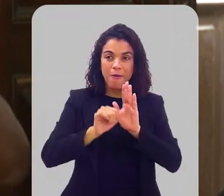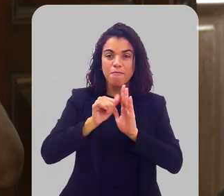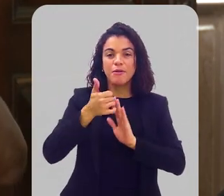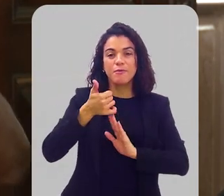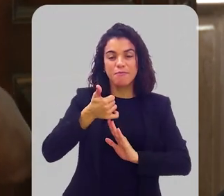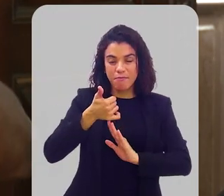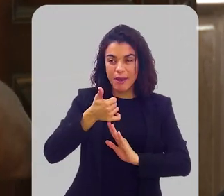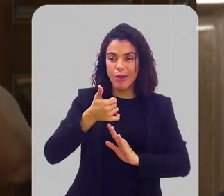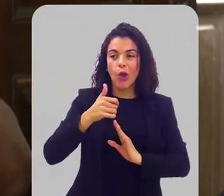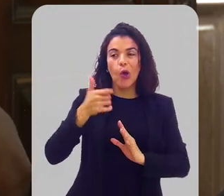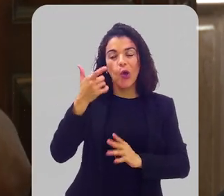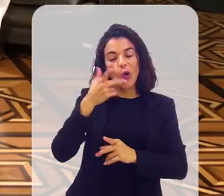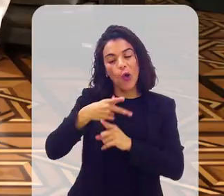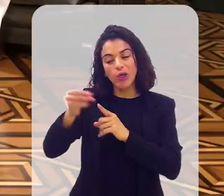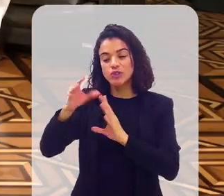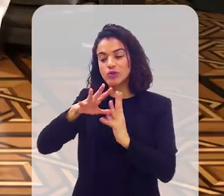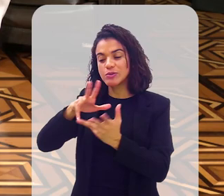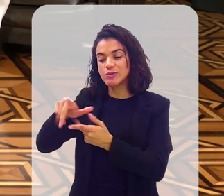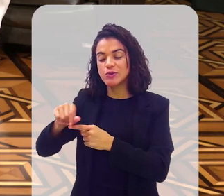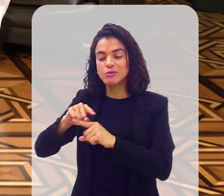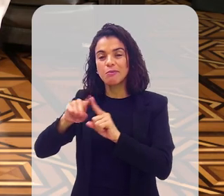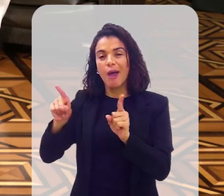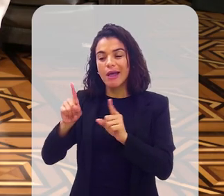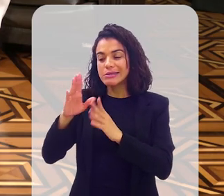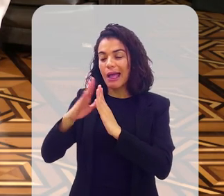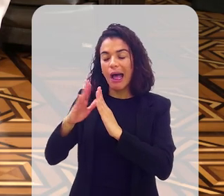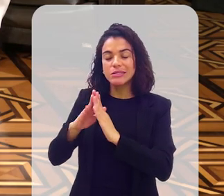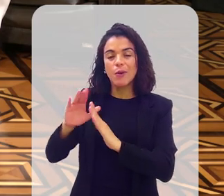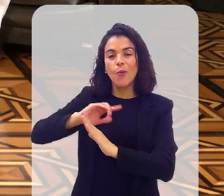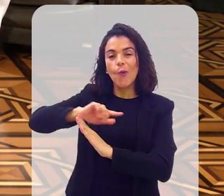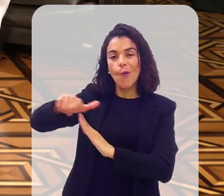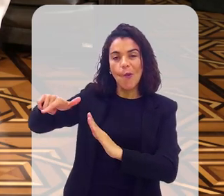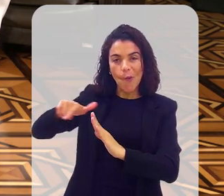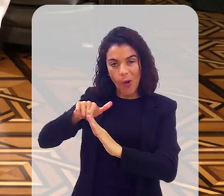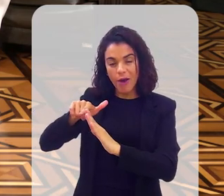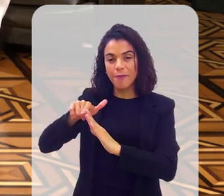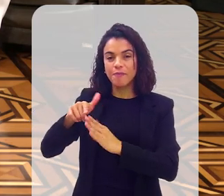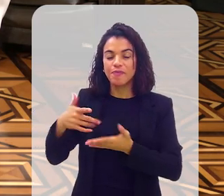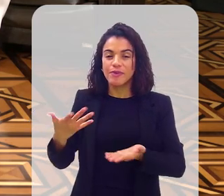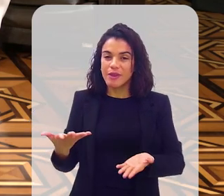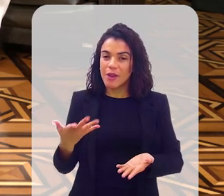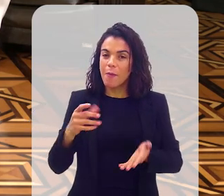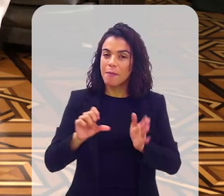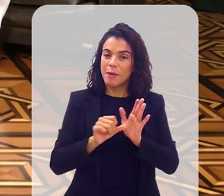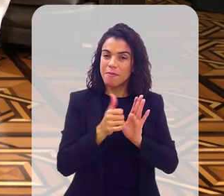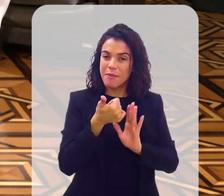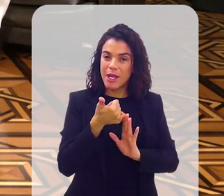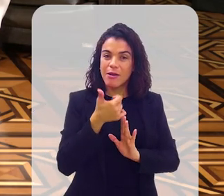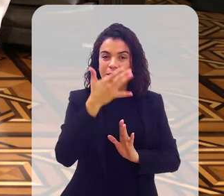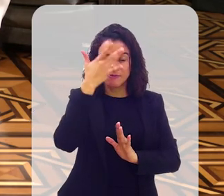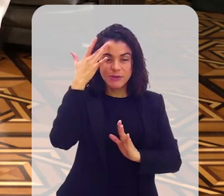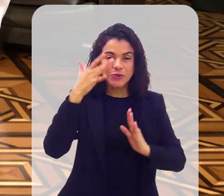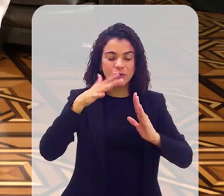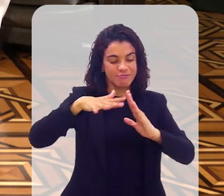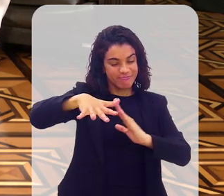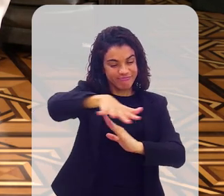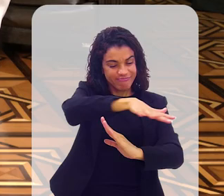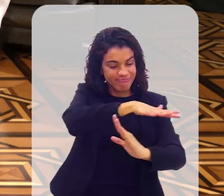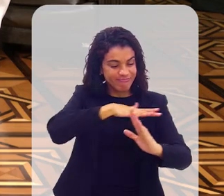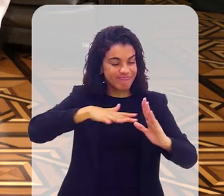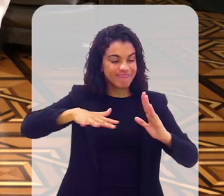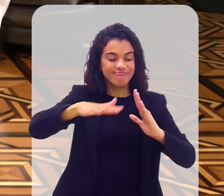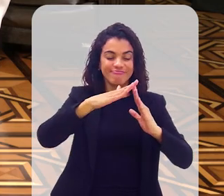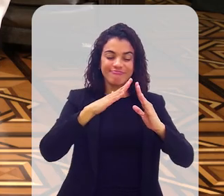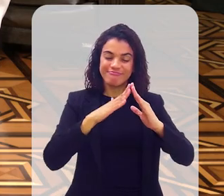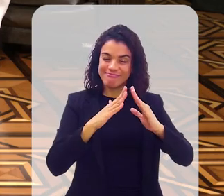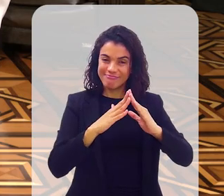recebemos primeiro... Conquista o mundo, mas não conquista a minha casa. Complica. Então nós primeiro conseguimos receber a validação das pessoas que